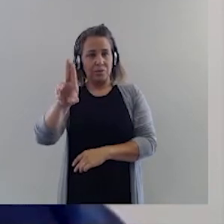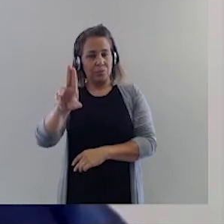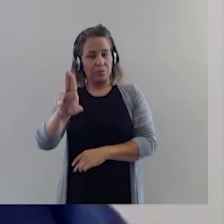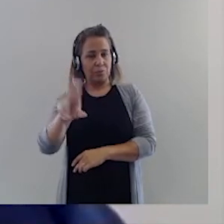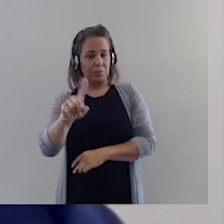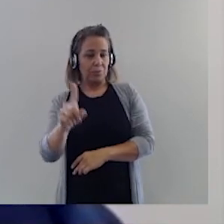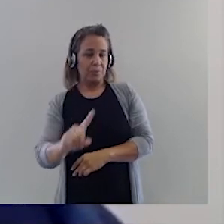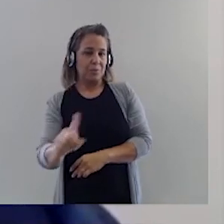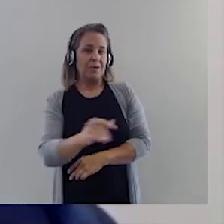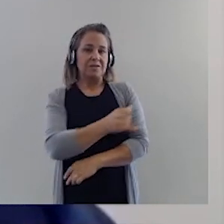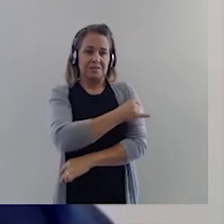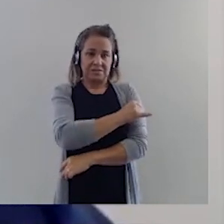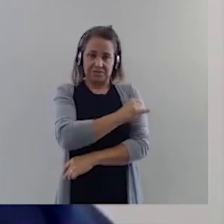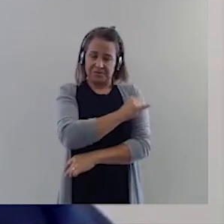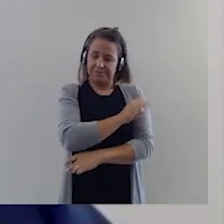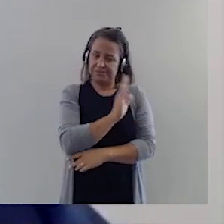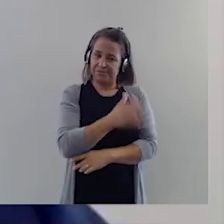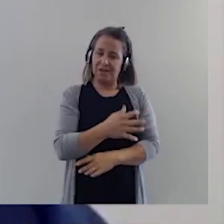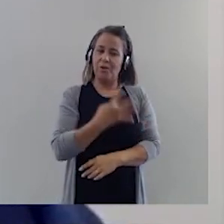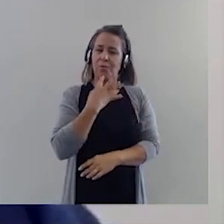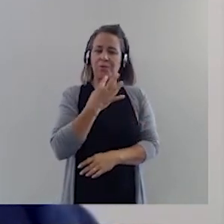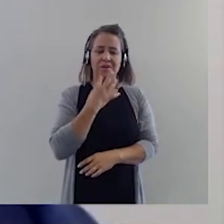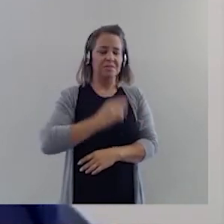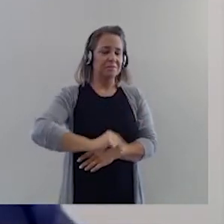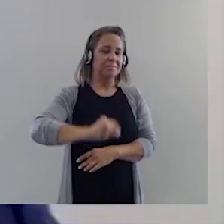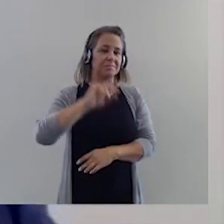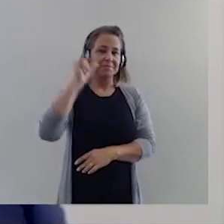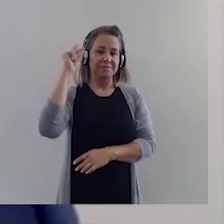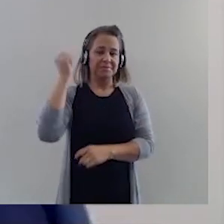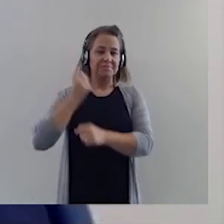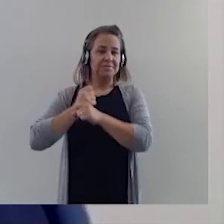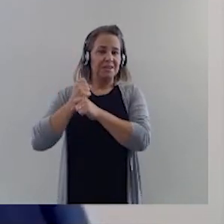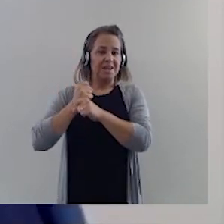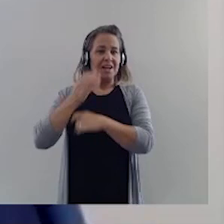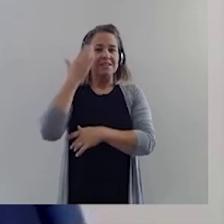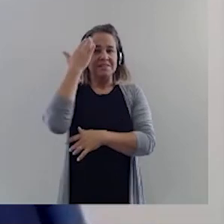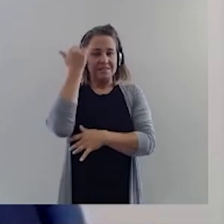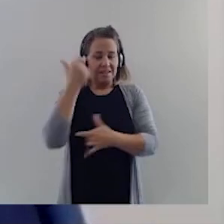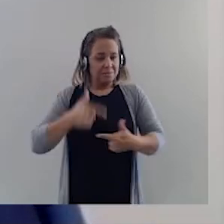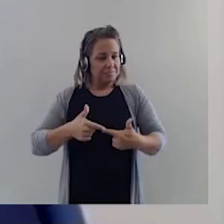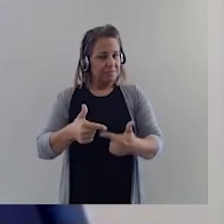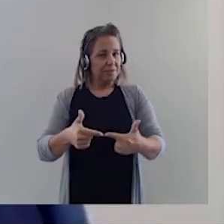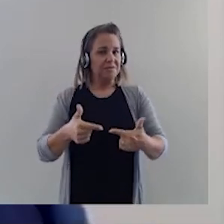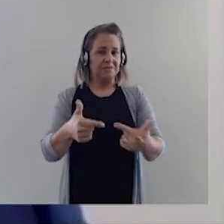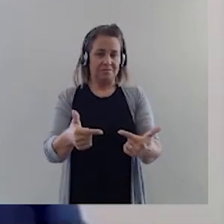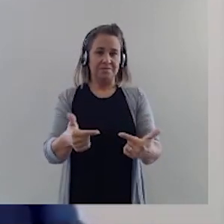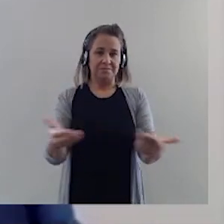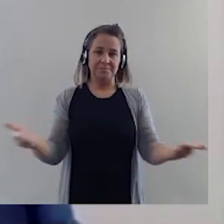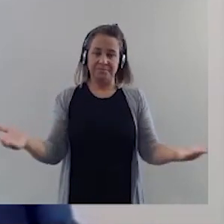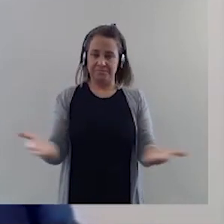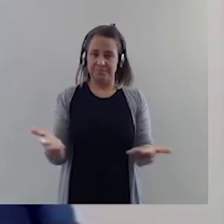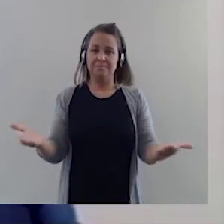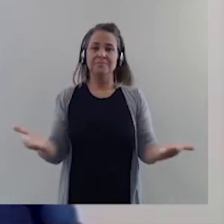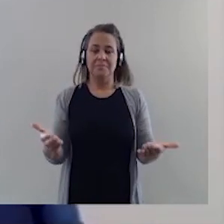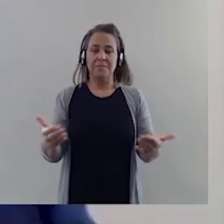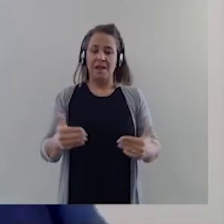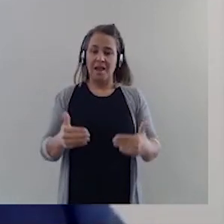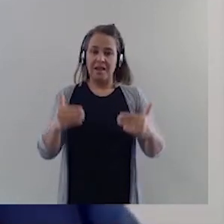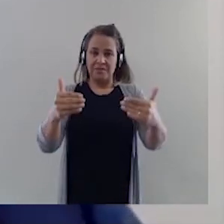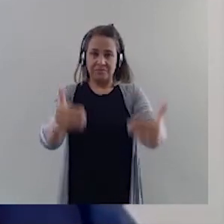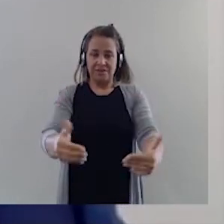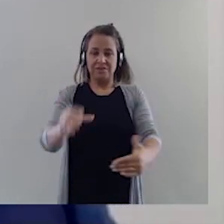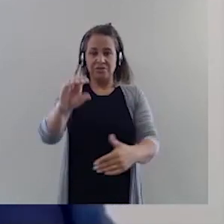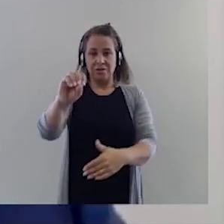Janeiro. Eu conheço já também há muitos anos, sei da sua combatividade e agora, à frente da